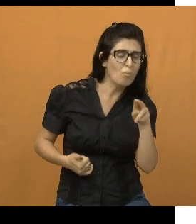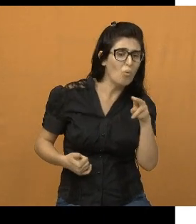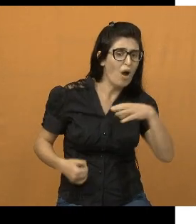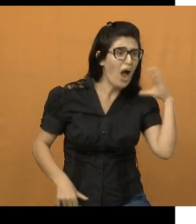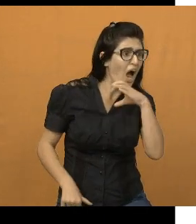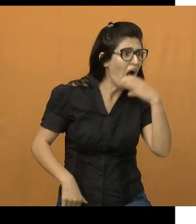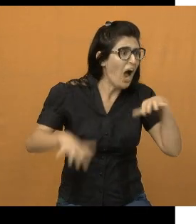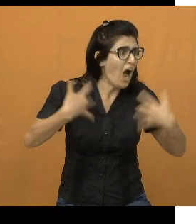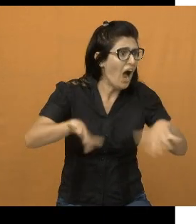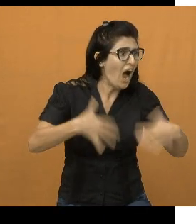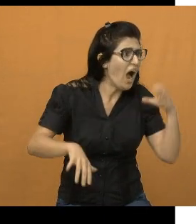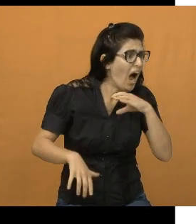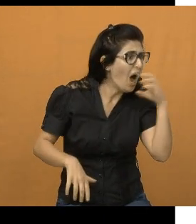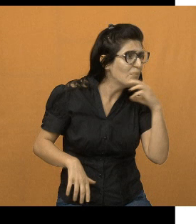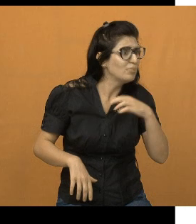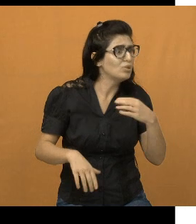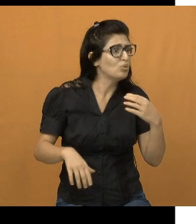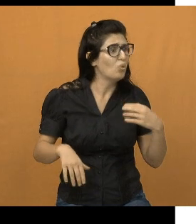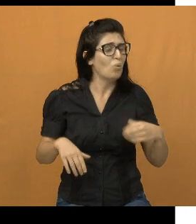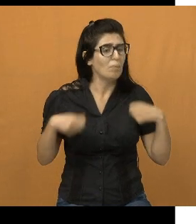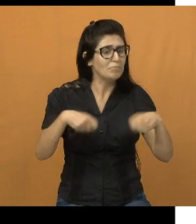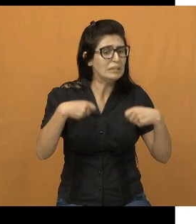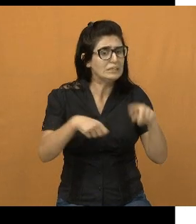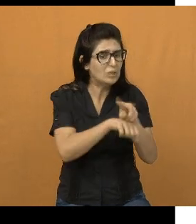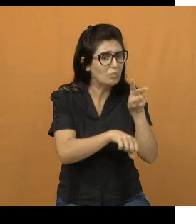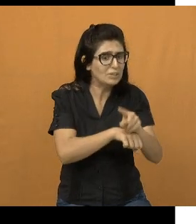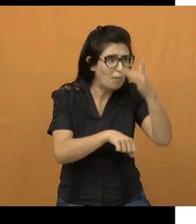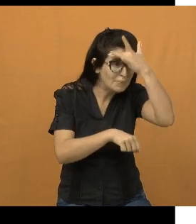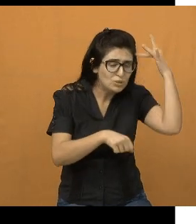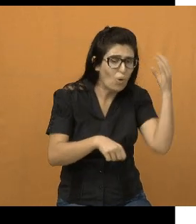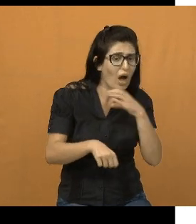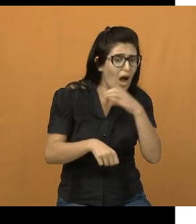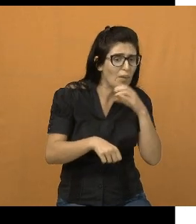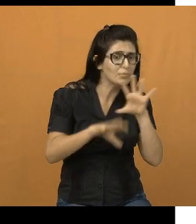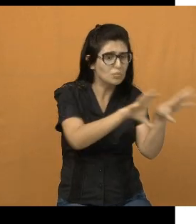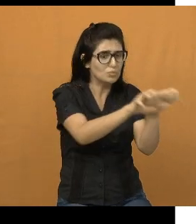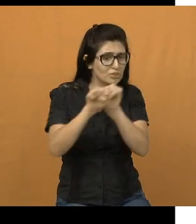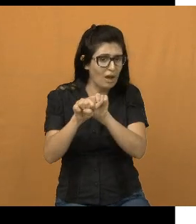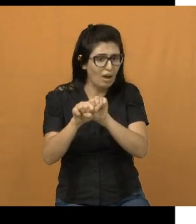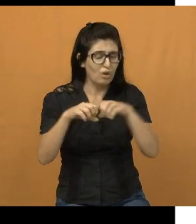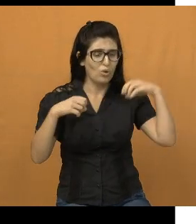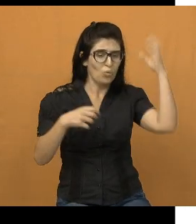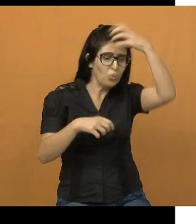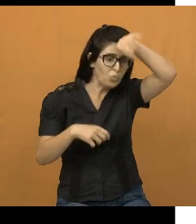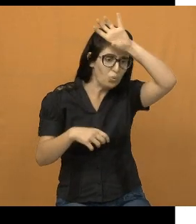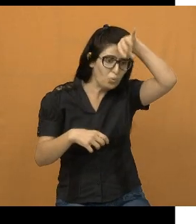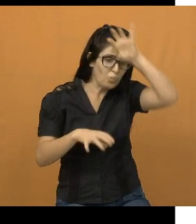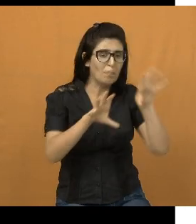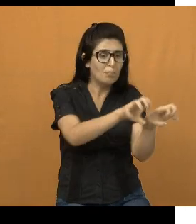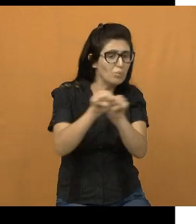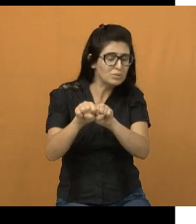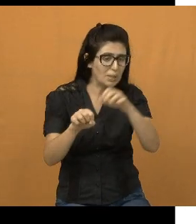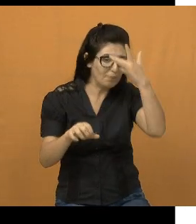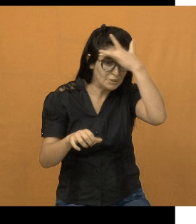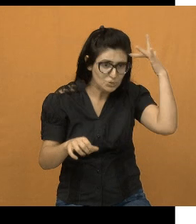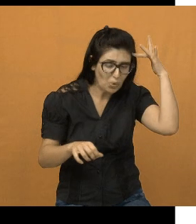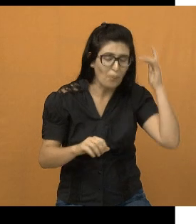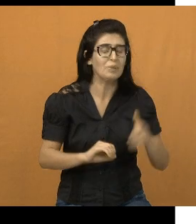Nós tínhamos um grande problema com relação aos trotes, né, que no primeiro